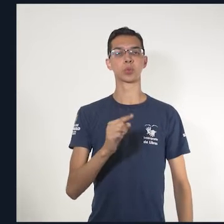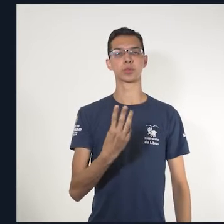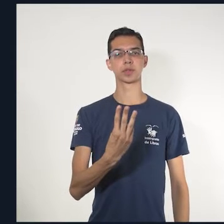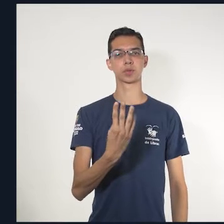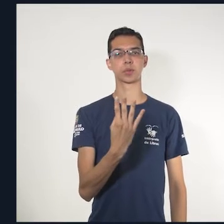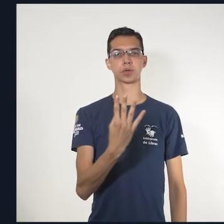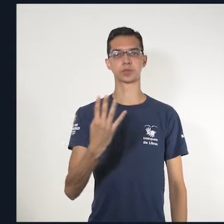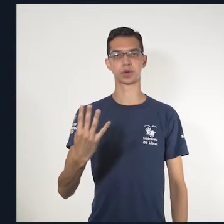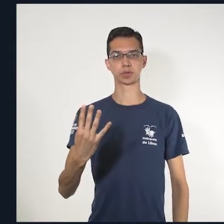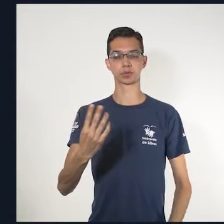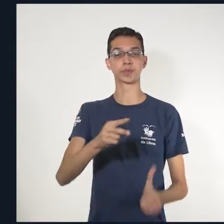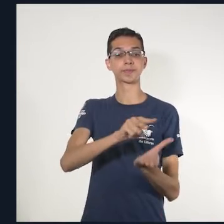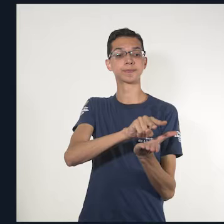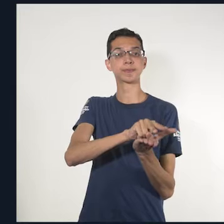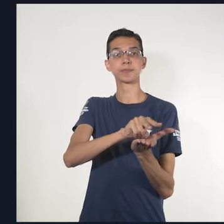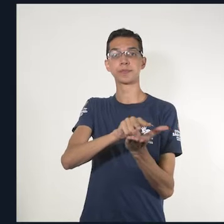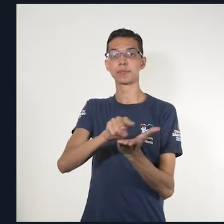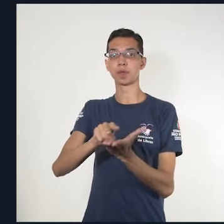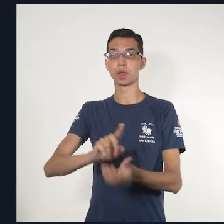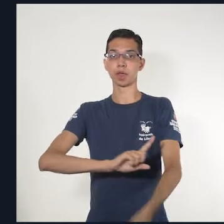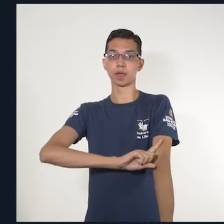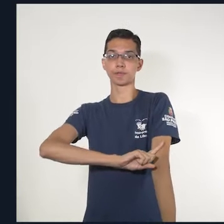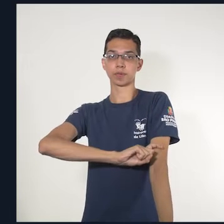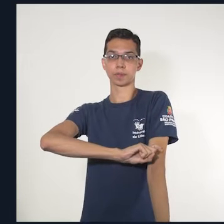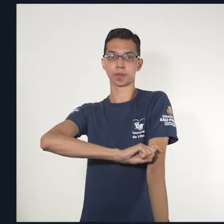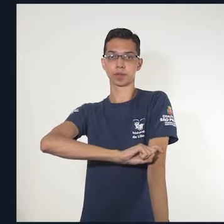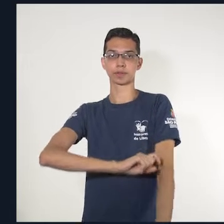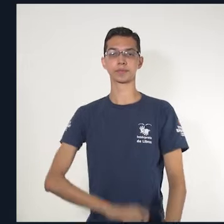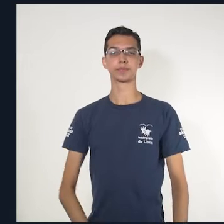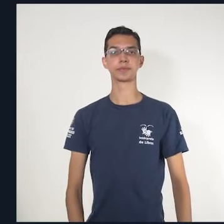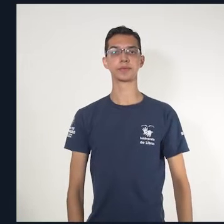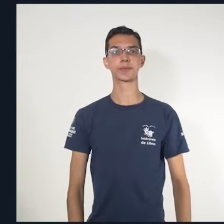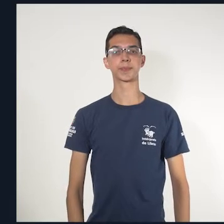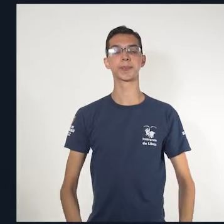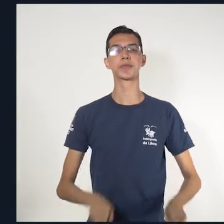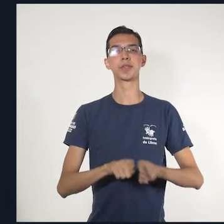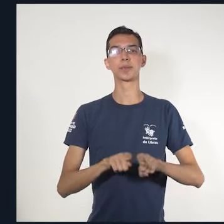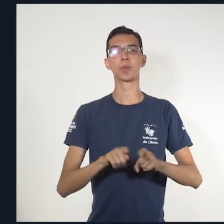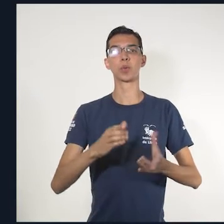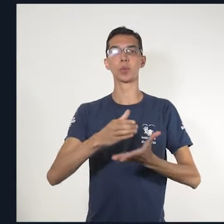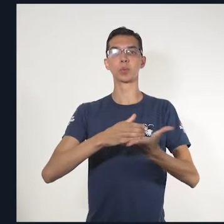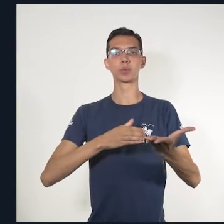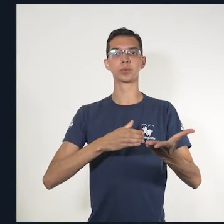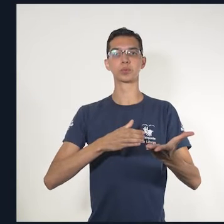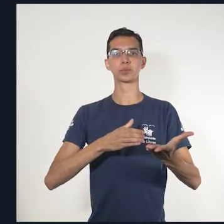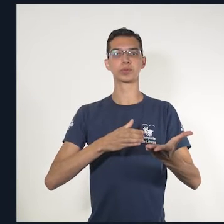344 leitos de enfermaria e foram contratados mais